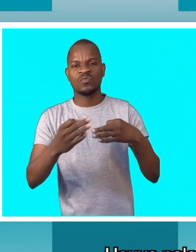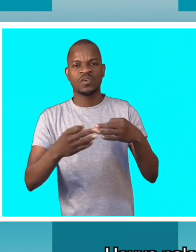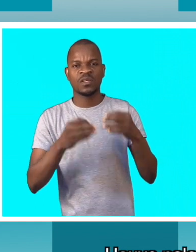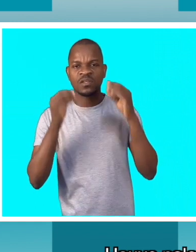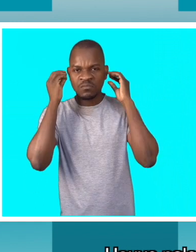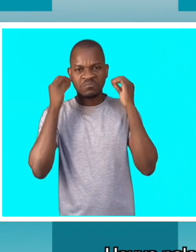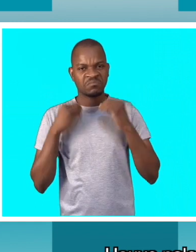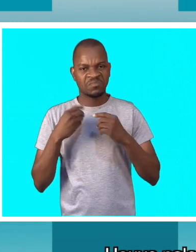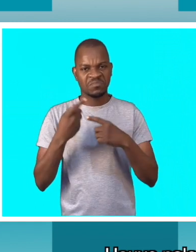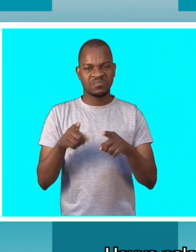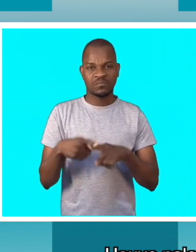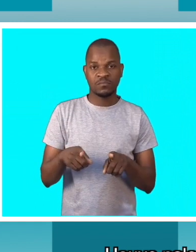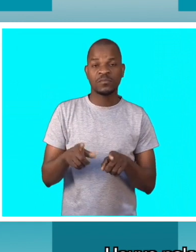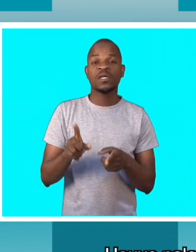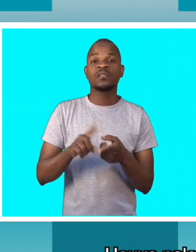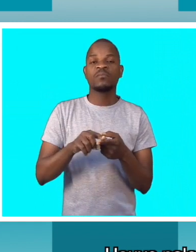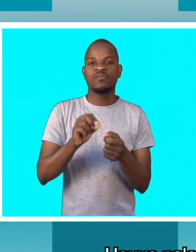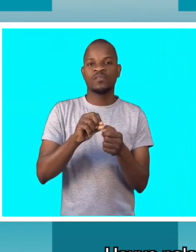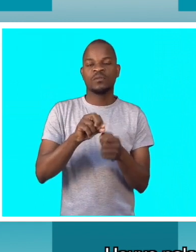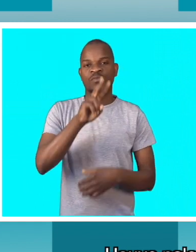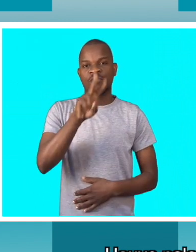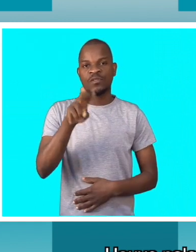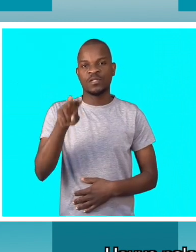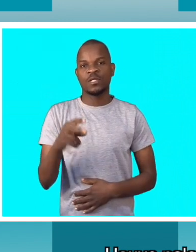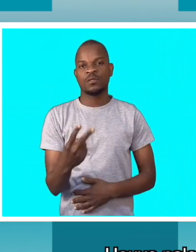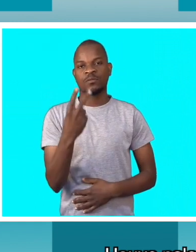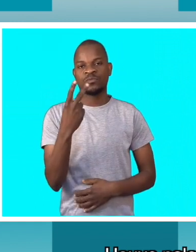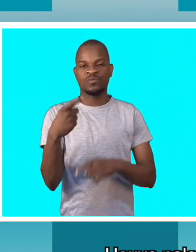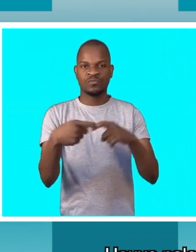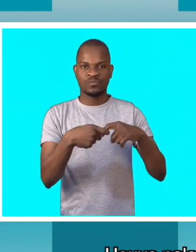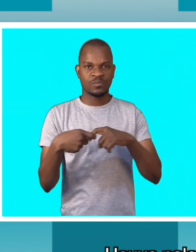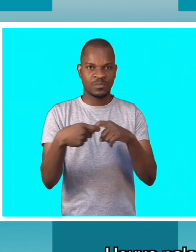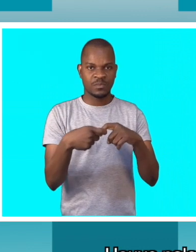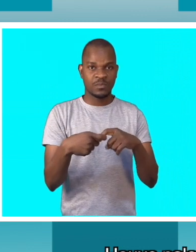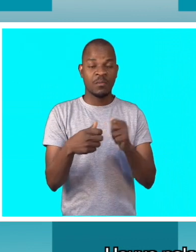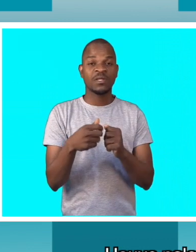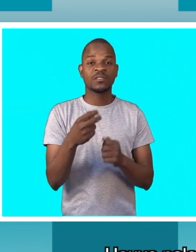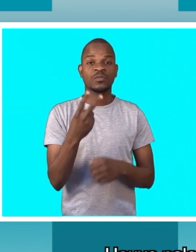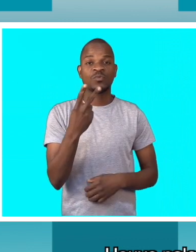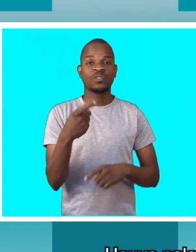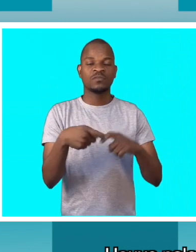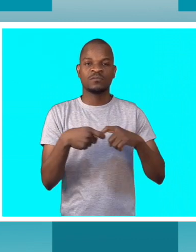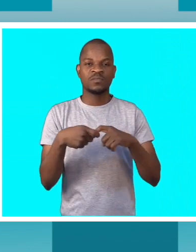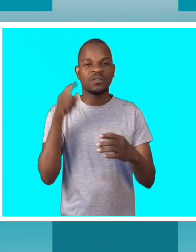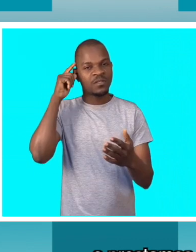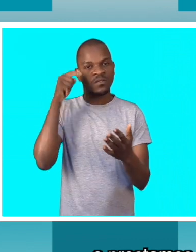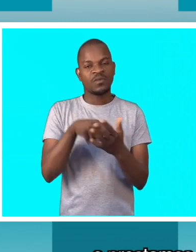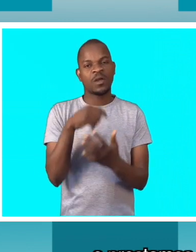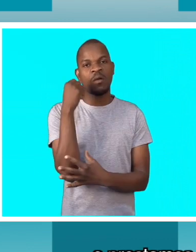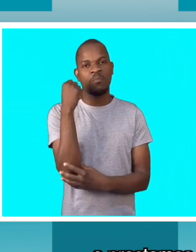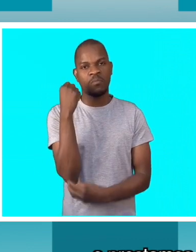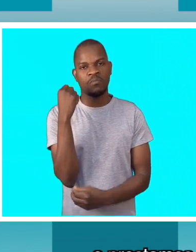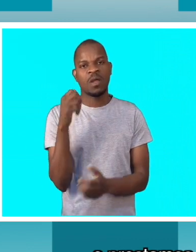houveram intervenções. E fizemos visitas a duas famílias, duas famílias desfavorecidas